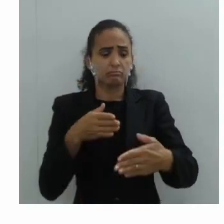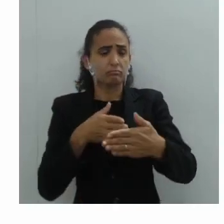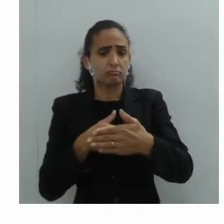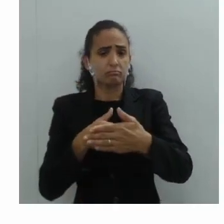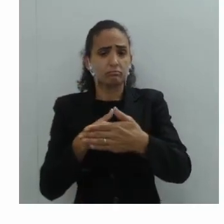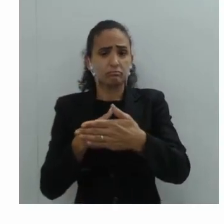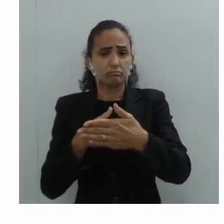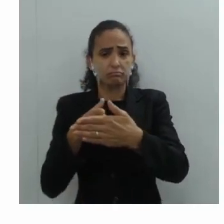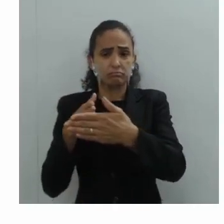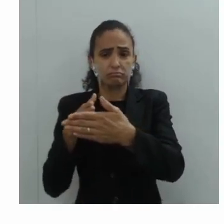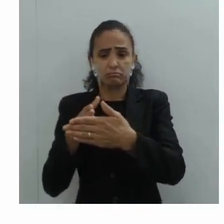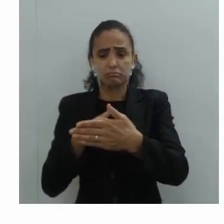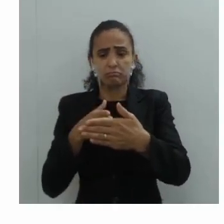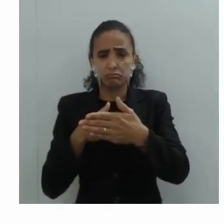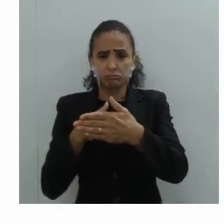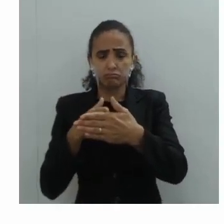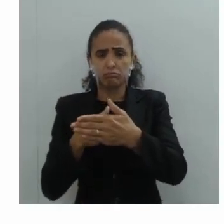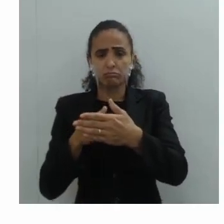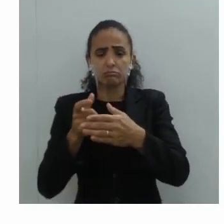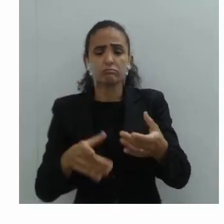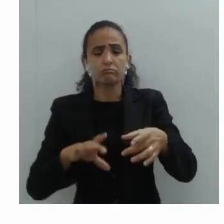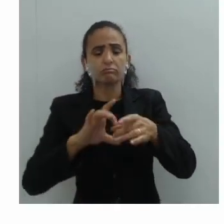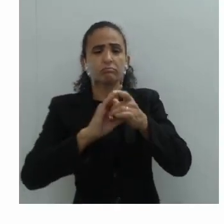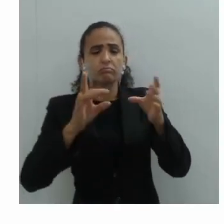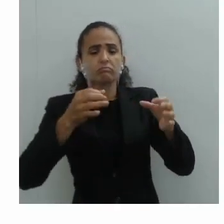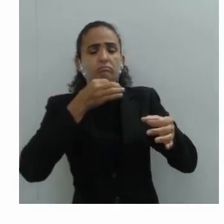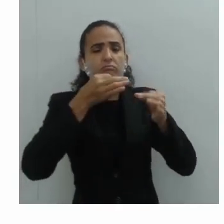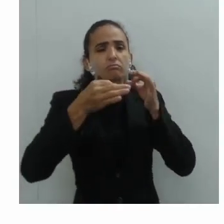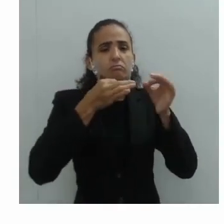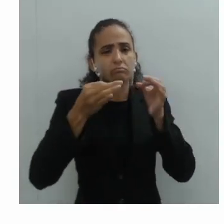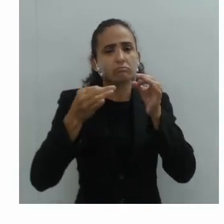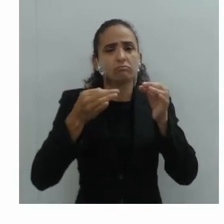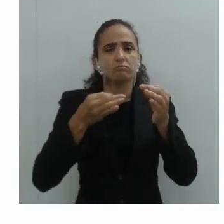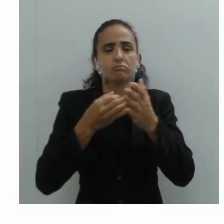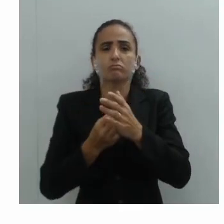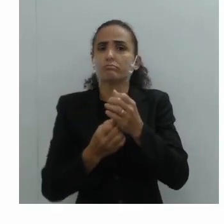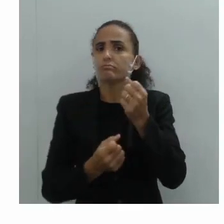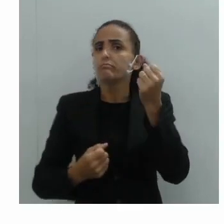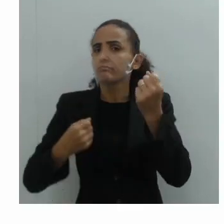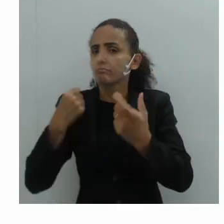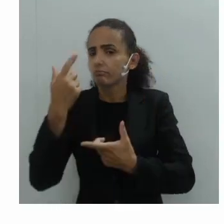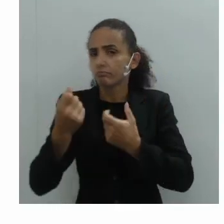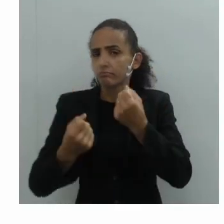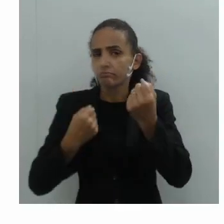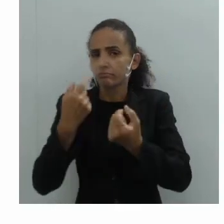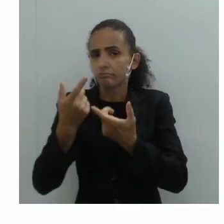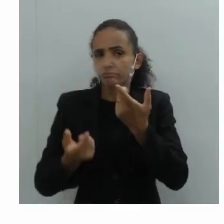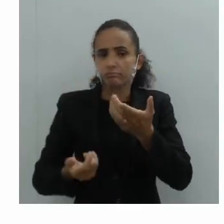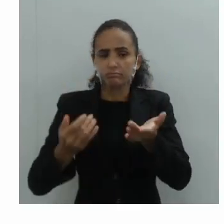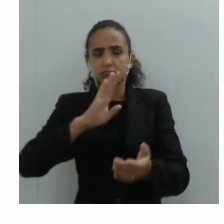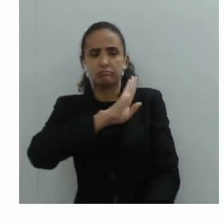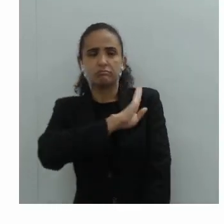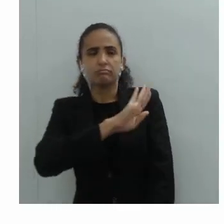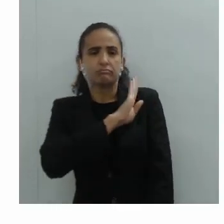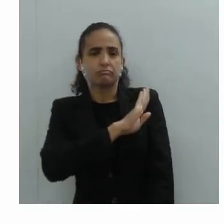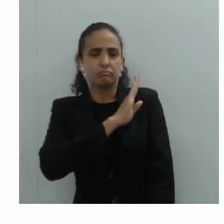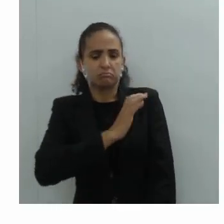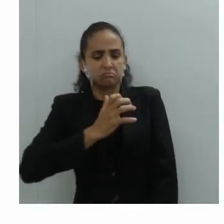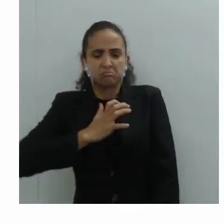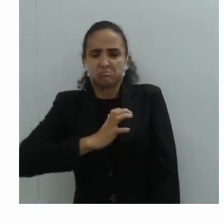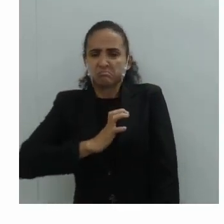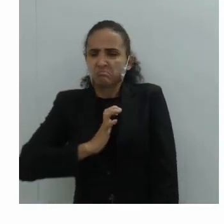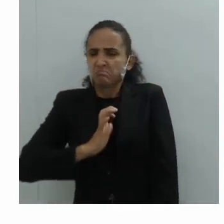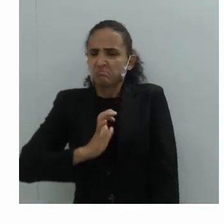entre a liberdade e o discurso de ódio. Vejam, às vezes os preconceitos e o